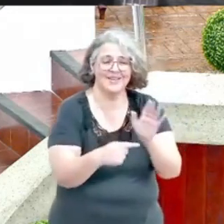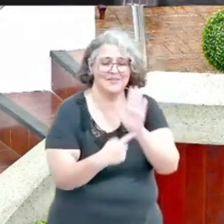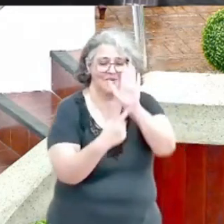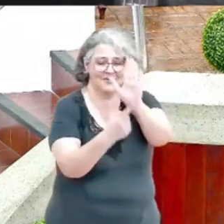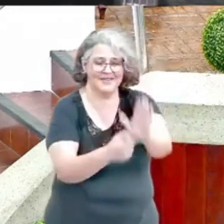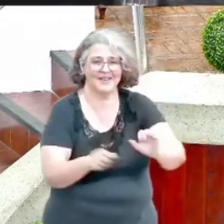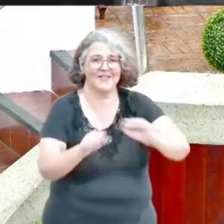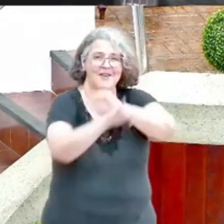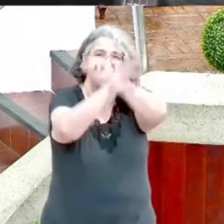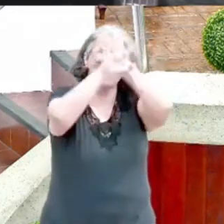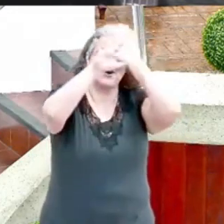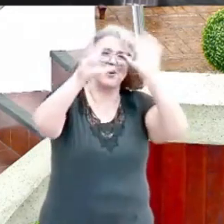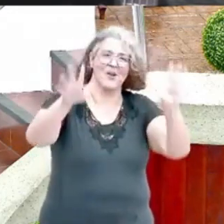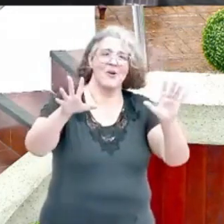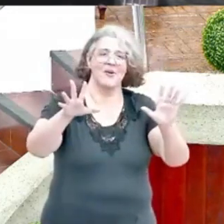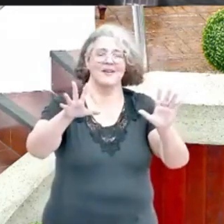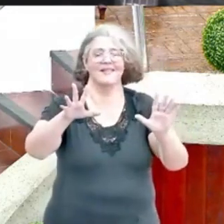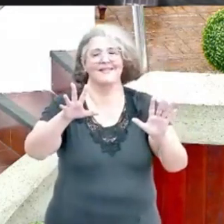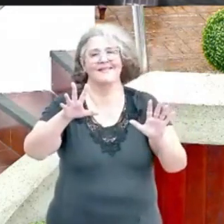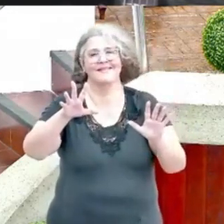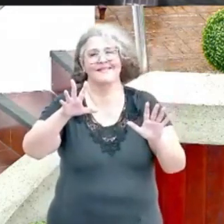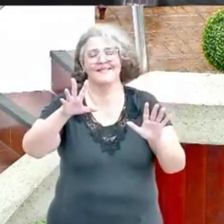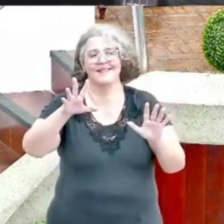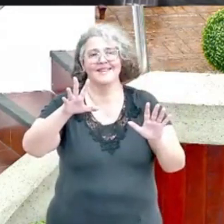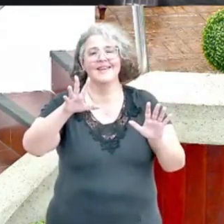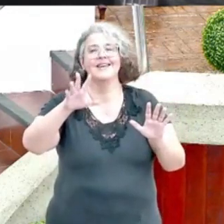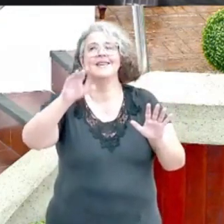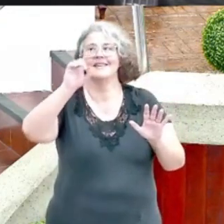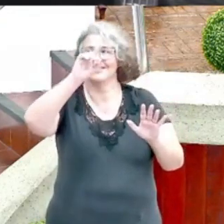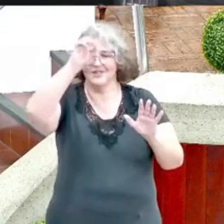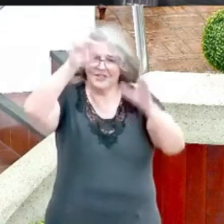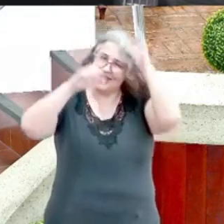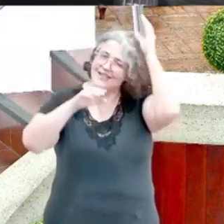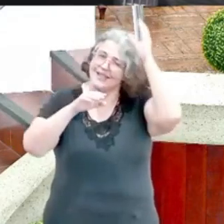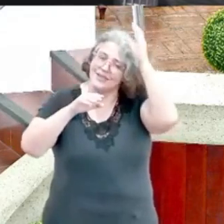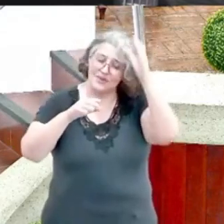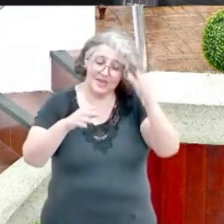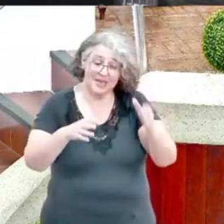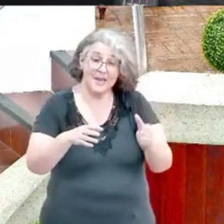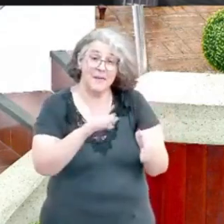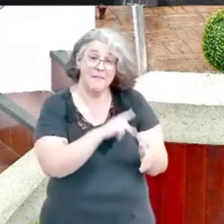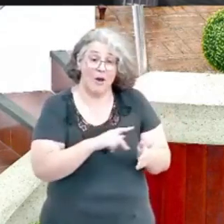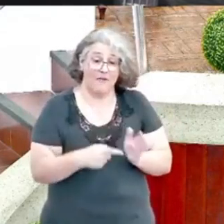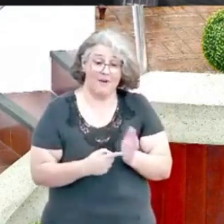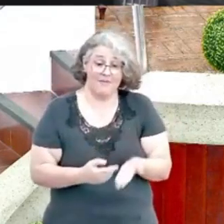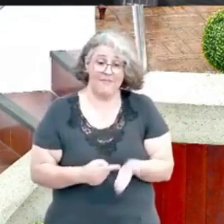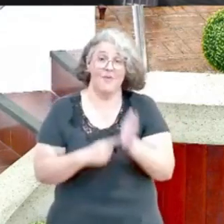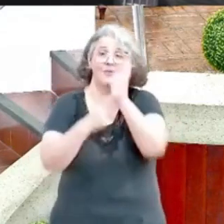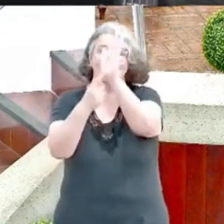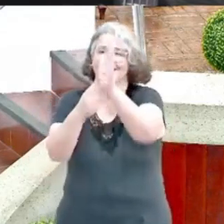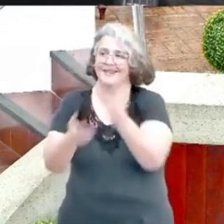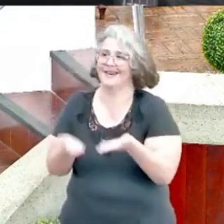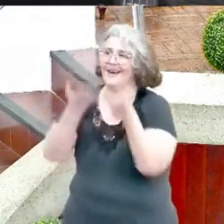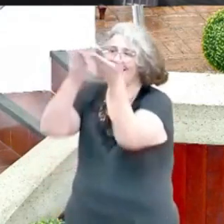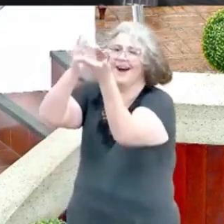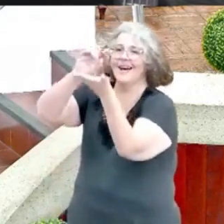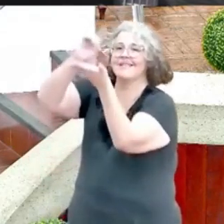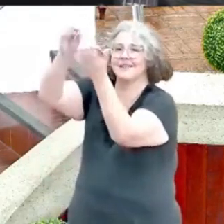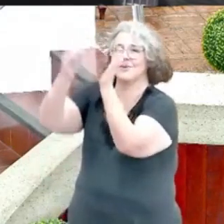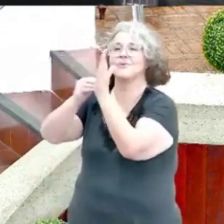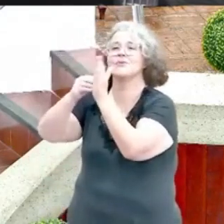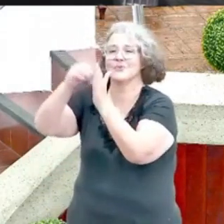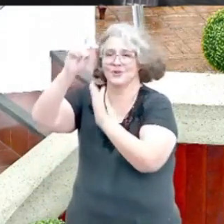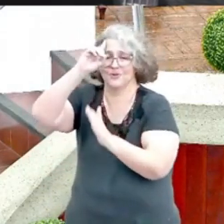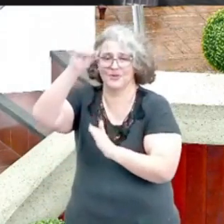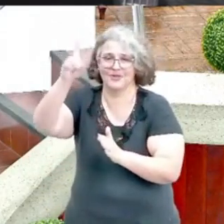ele apresentará, ofertará ao Senhor no último dia. Esta é a ideia deste texto. E nós, portanto,